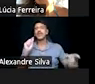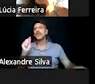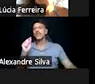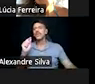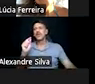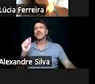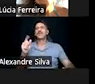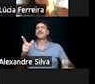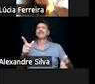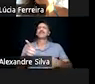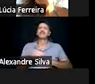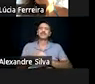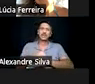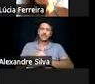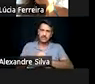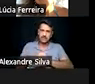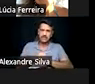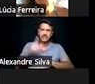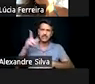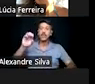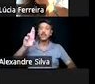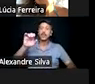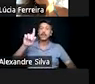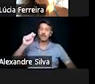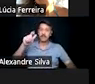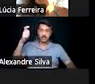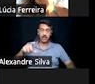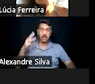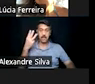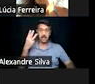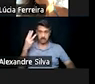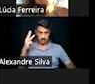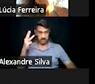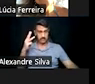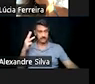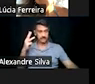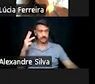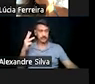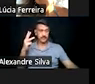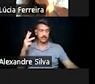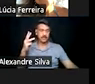lá da Laje do Coringa, no Maranhão, em que você consegue destacar com uma certa